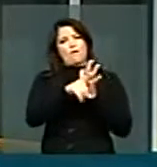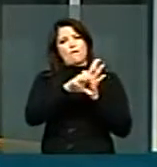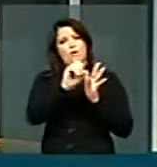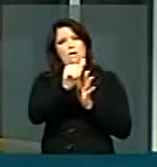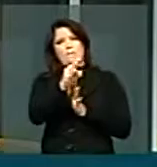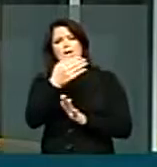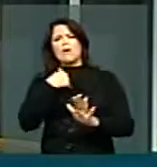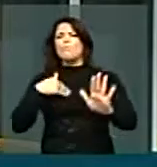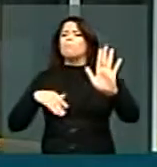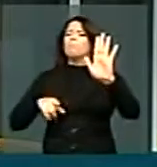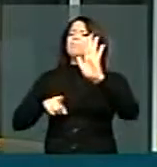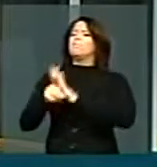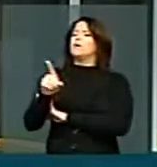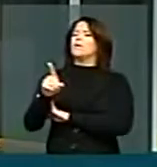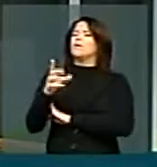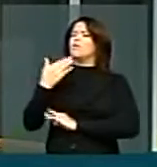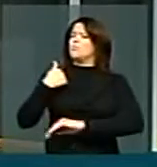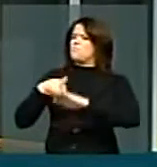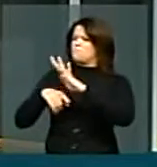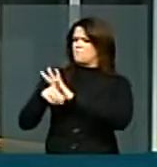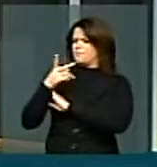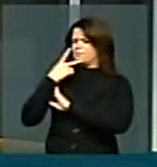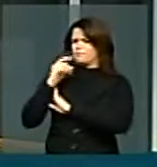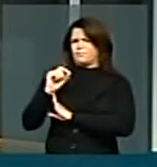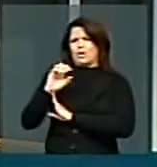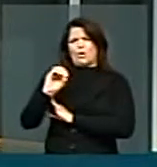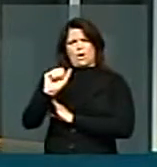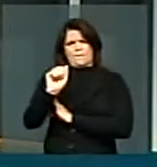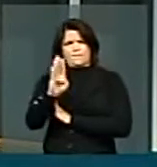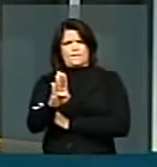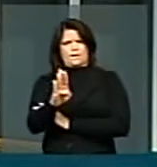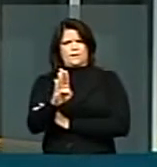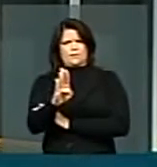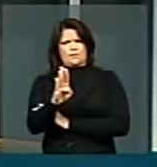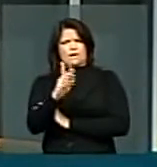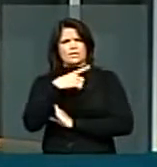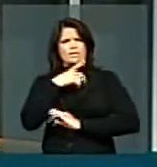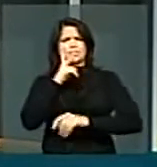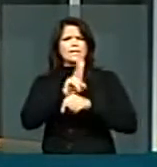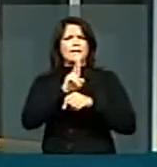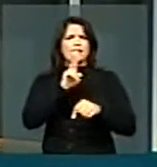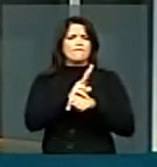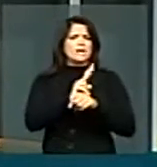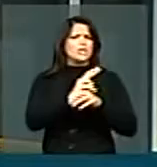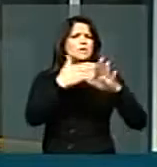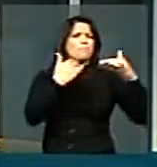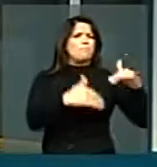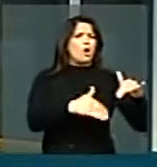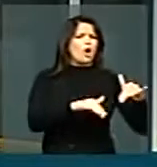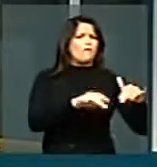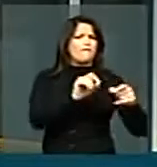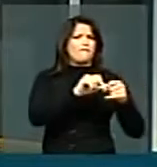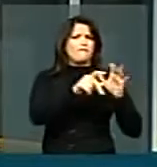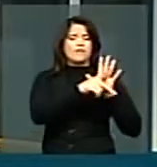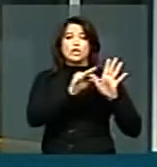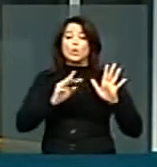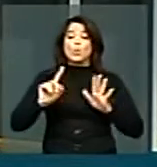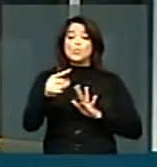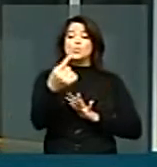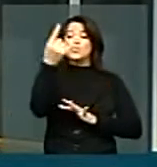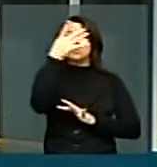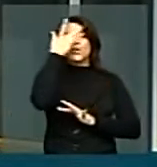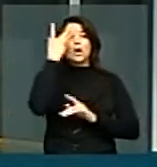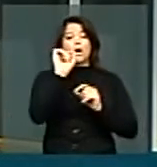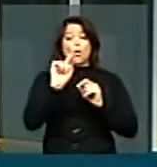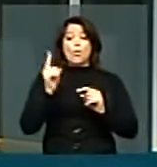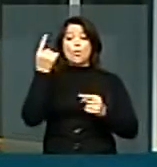uma pergunta. Olha, a Ordem dos Advogados do Brasil defende o exame realizado única e